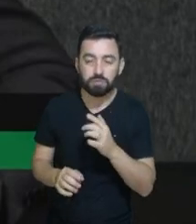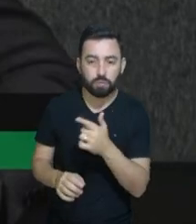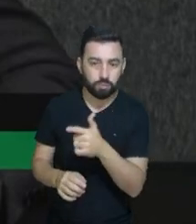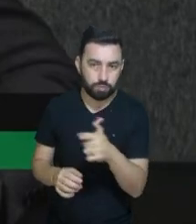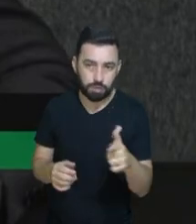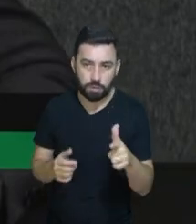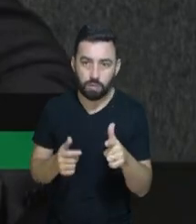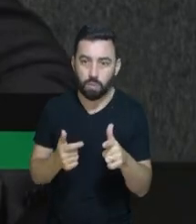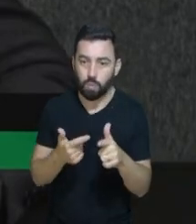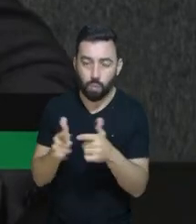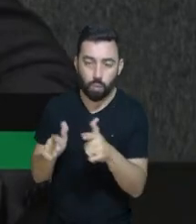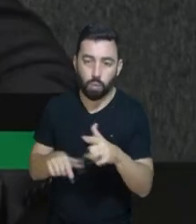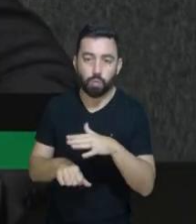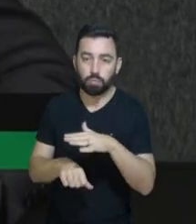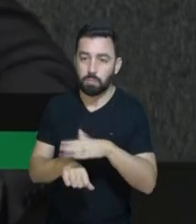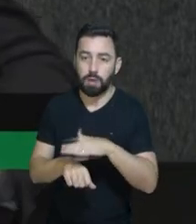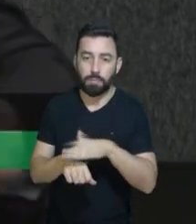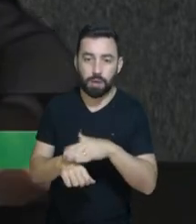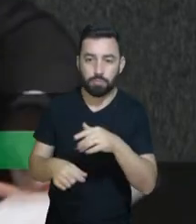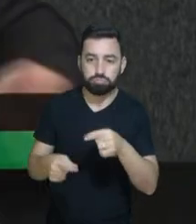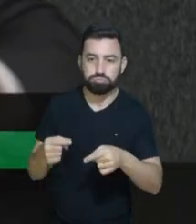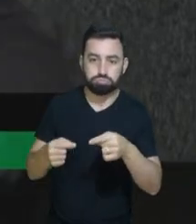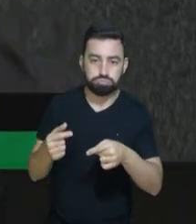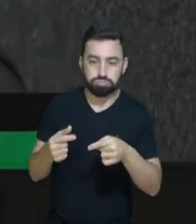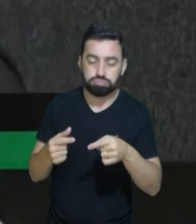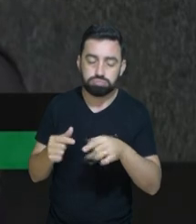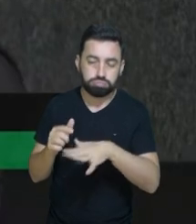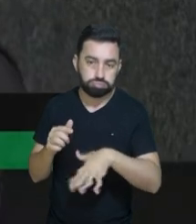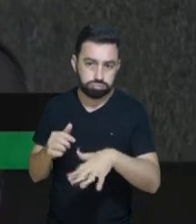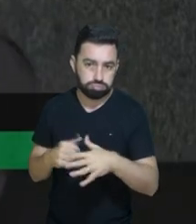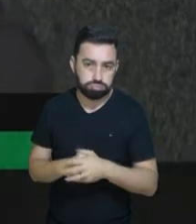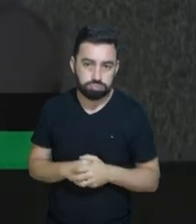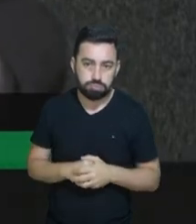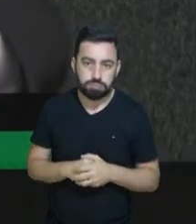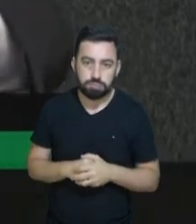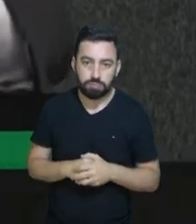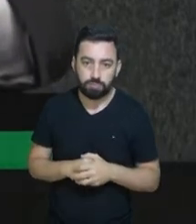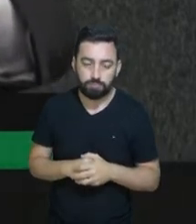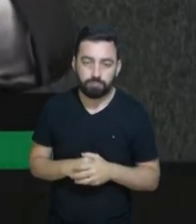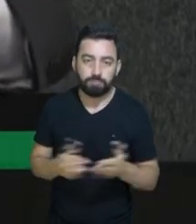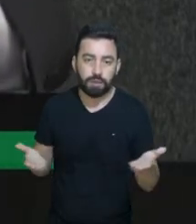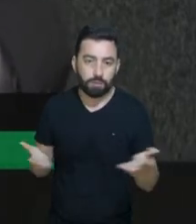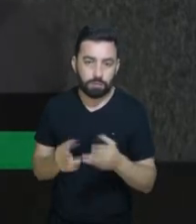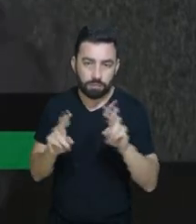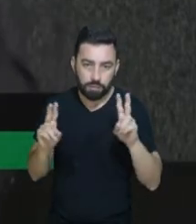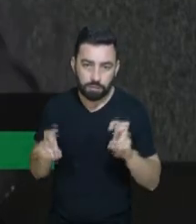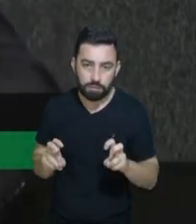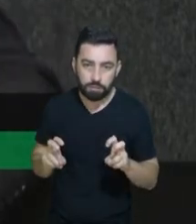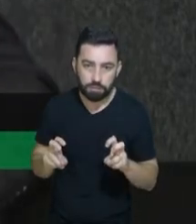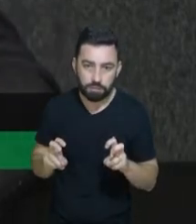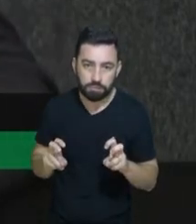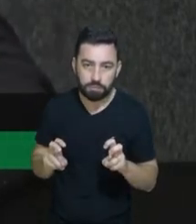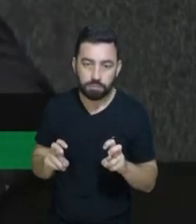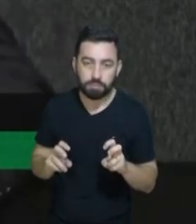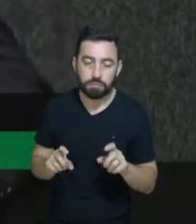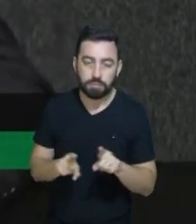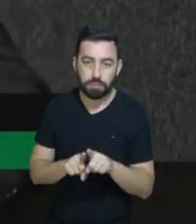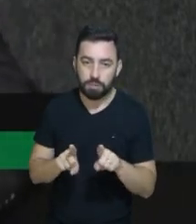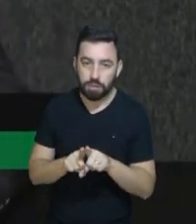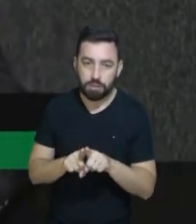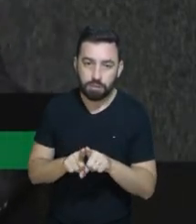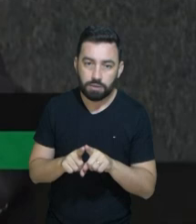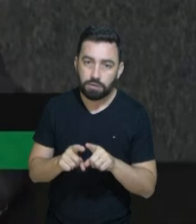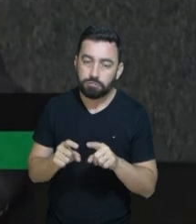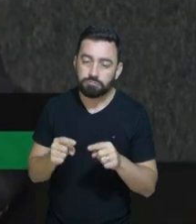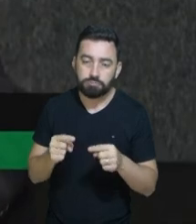matérias de competência concorrente dos entes Federados a matéria se encontra eh ademais a matéria não se encontra em